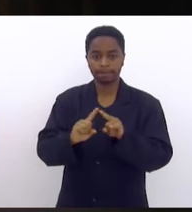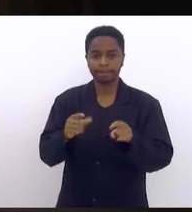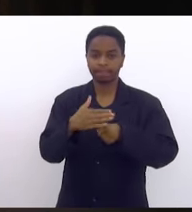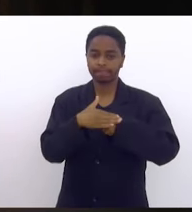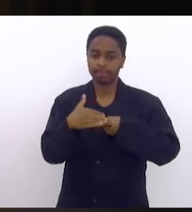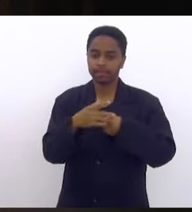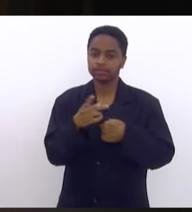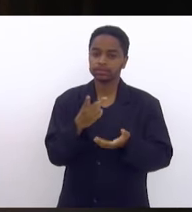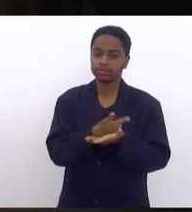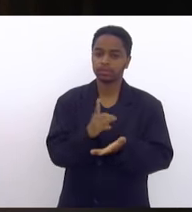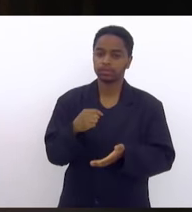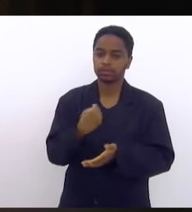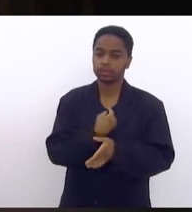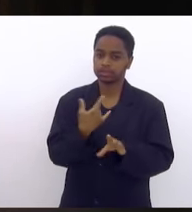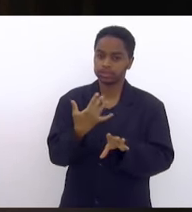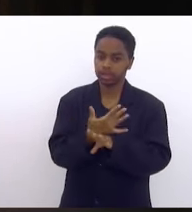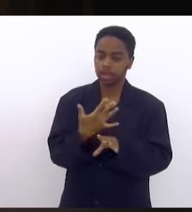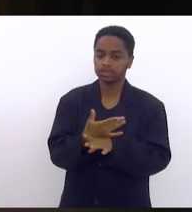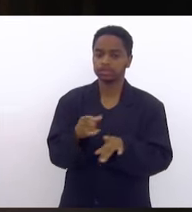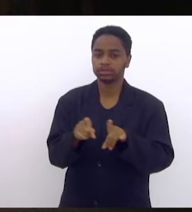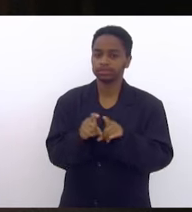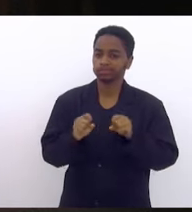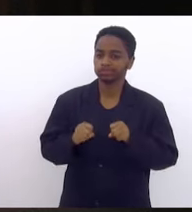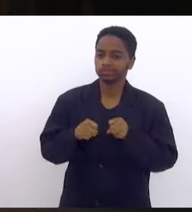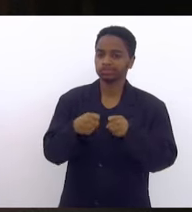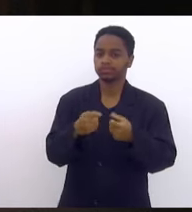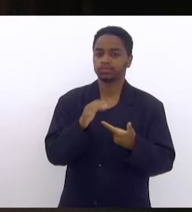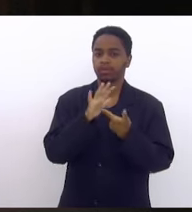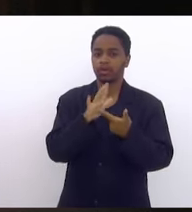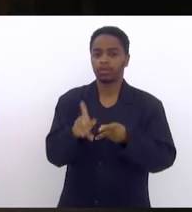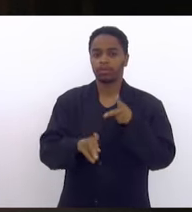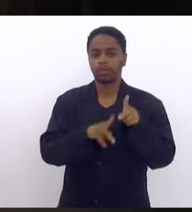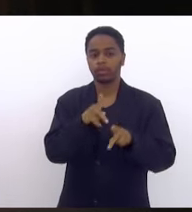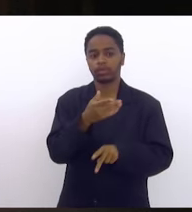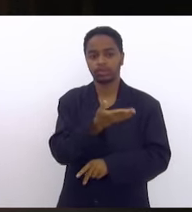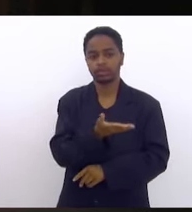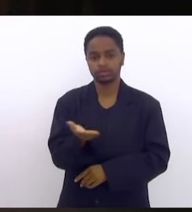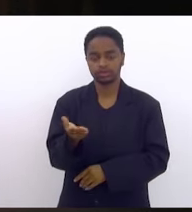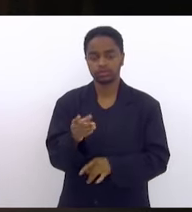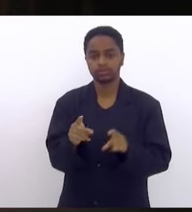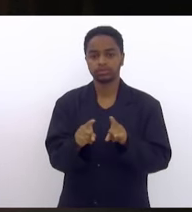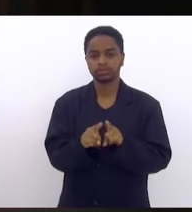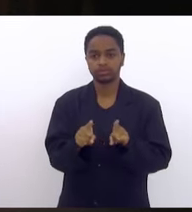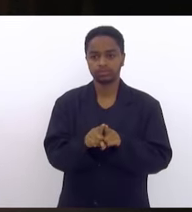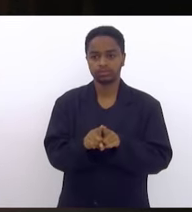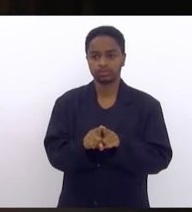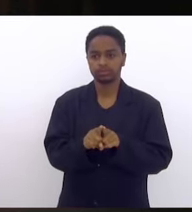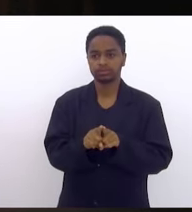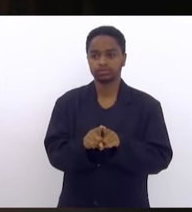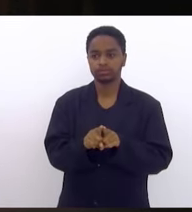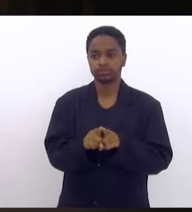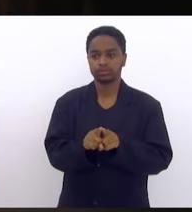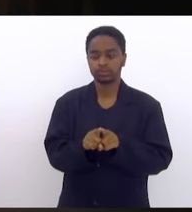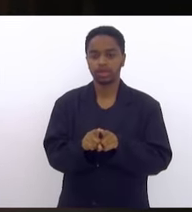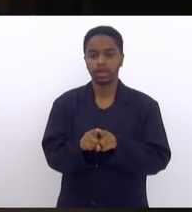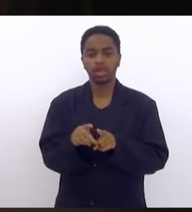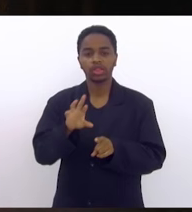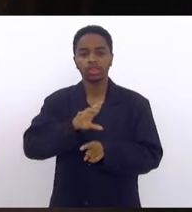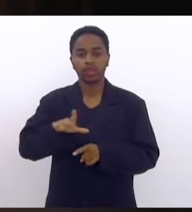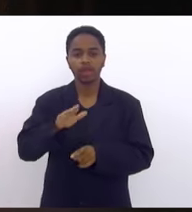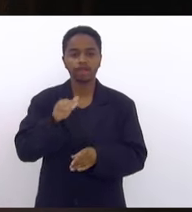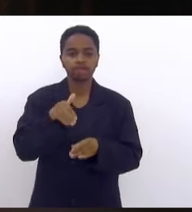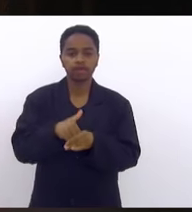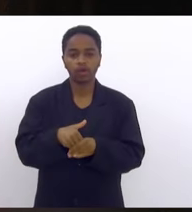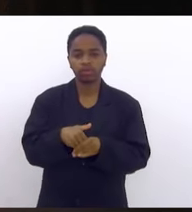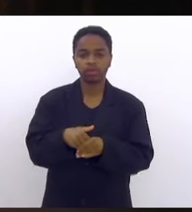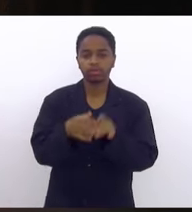cidade, o empenho que você vem demonstrando para toda a população de Mangaratiba, que ela não jogou o voto fora, que ela deu um voto